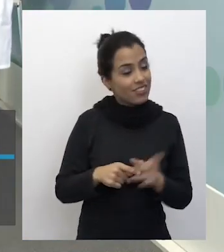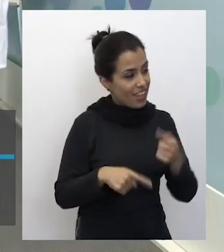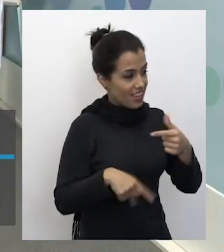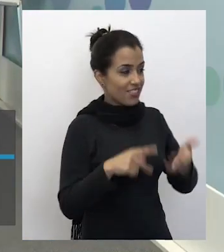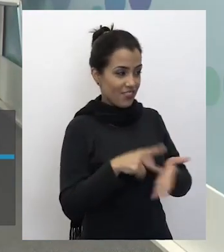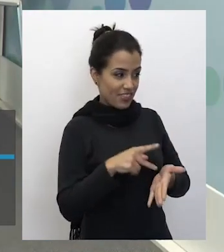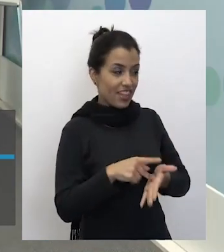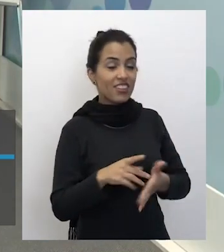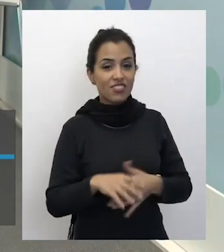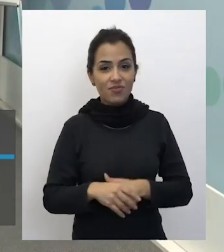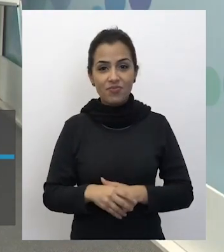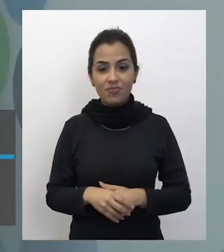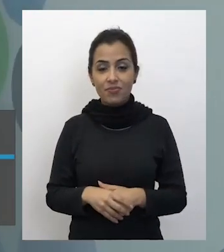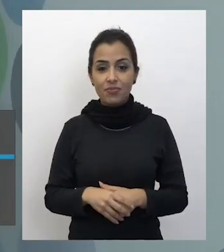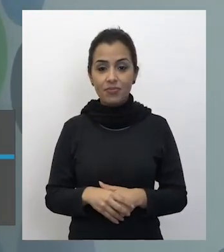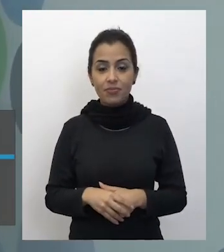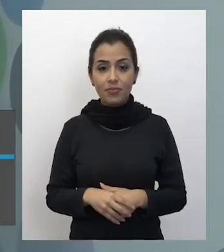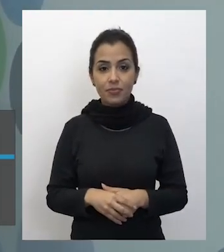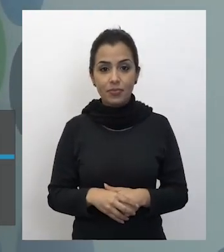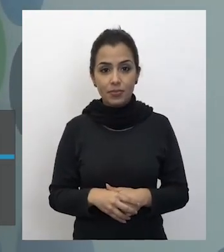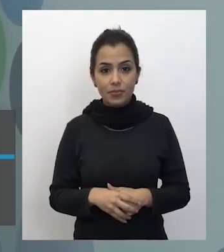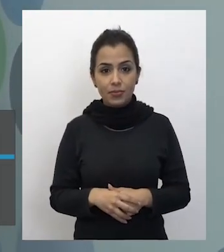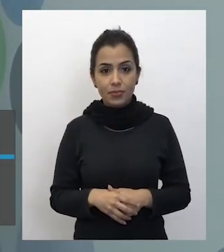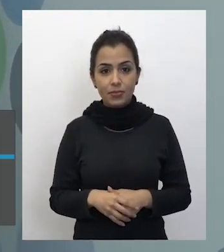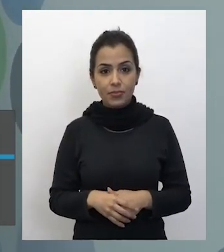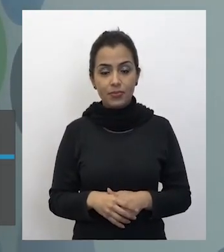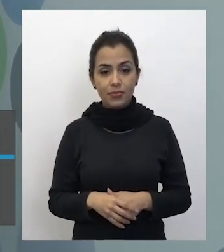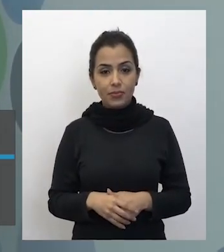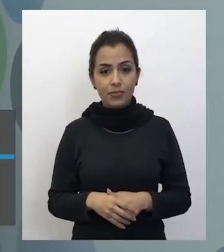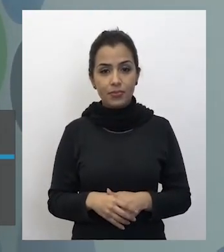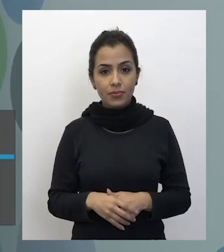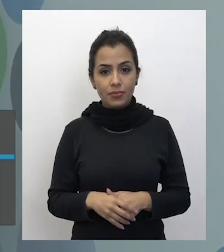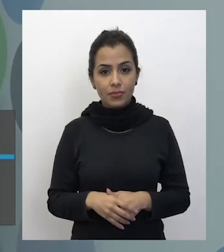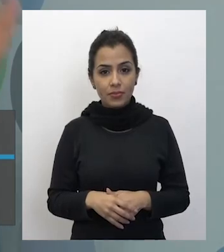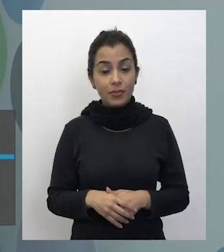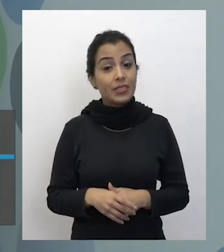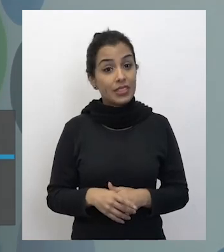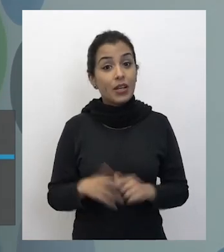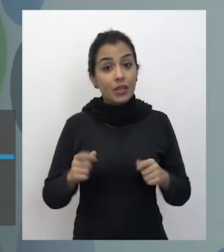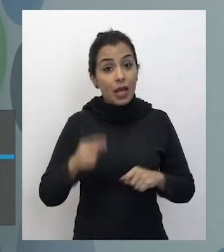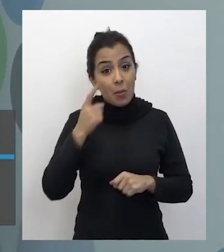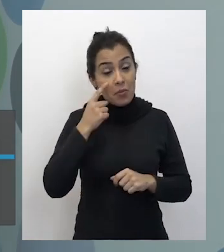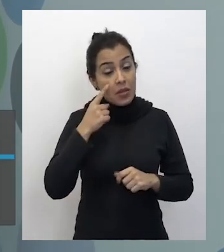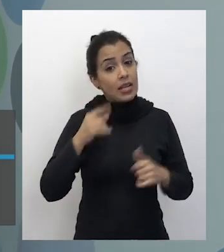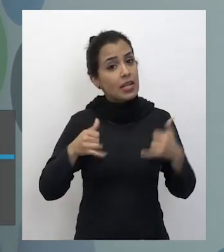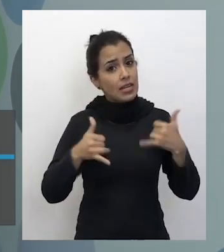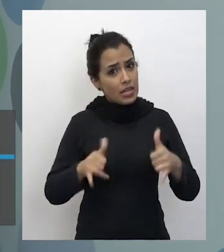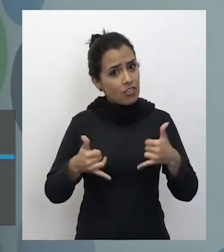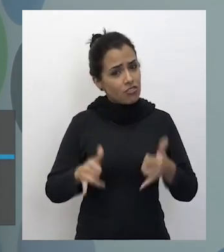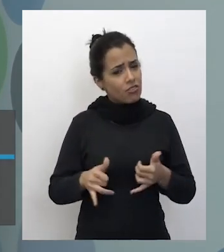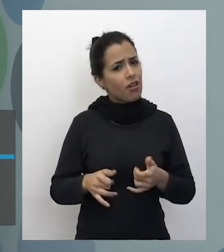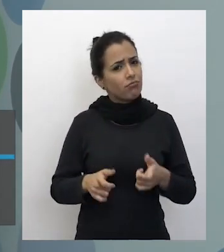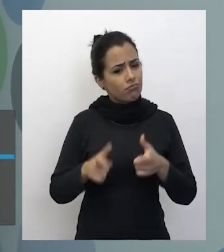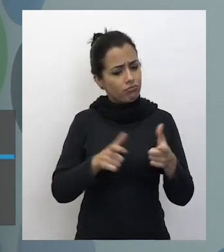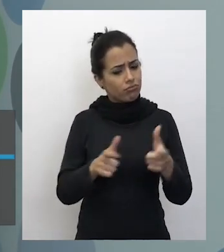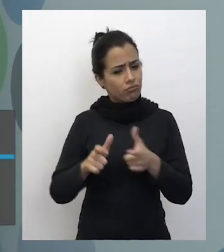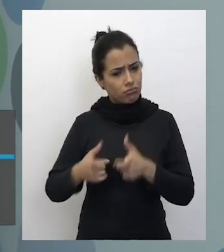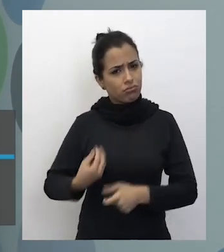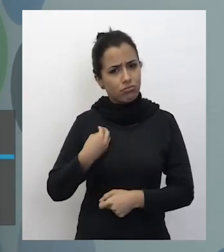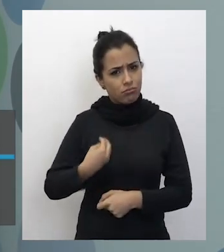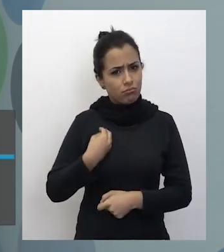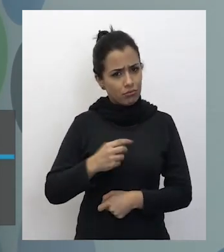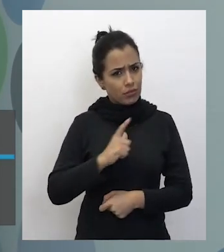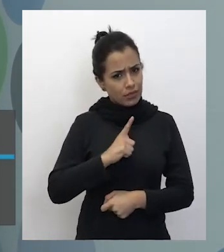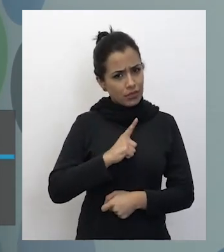já é fato. Ok? Então, assim, para você ver como a energia, ela está aí, né? Em todos os lugares, e na molécula de DNA não